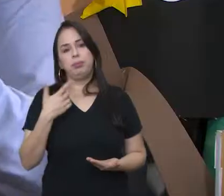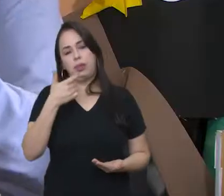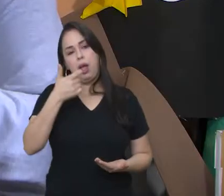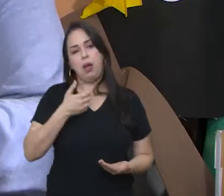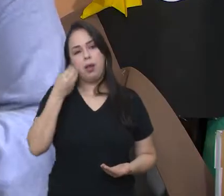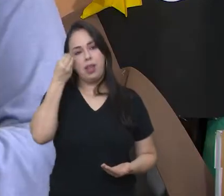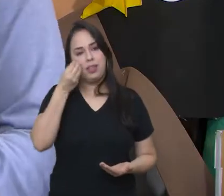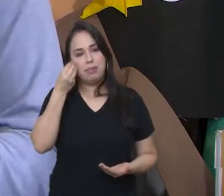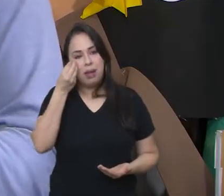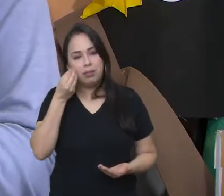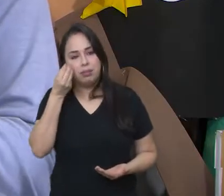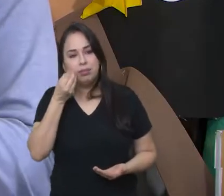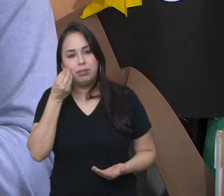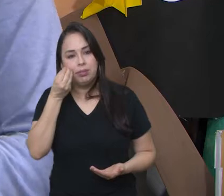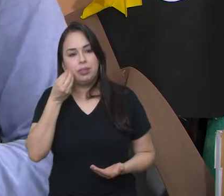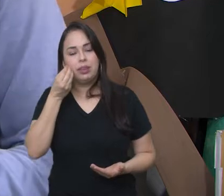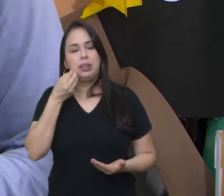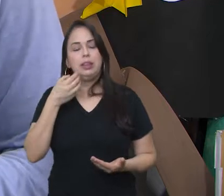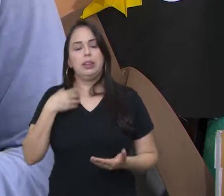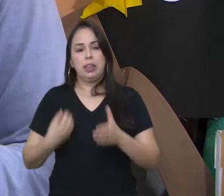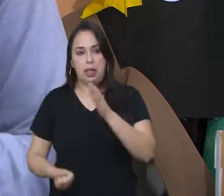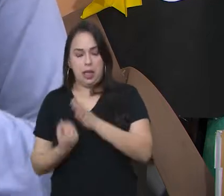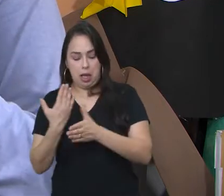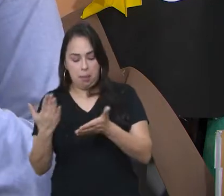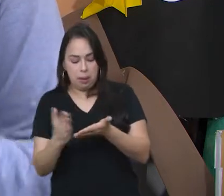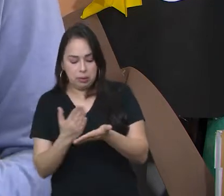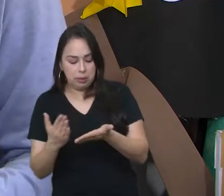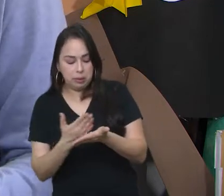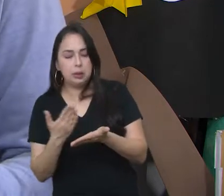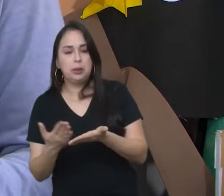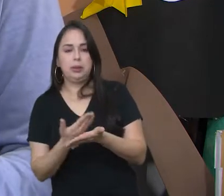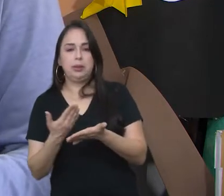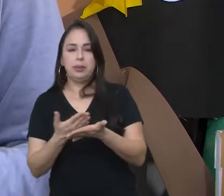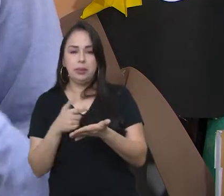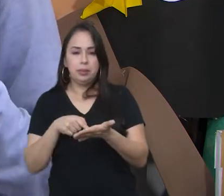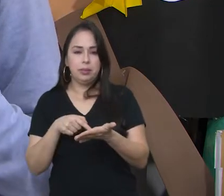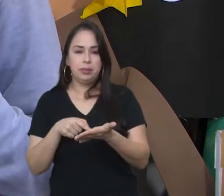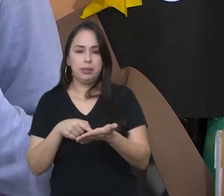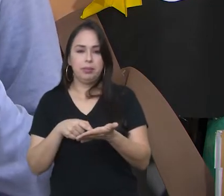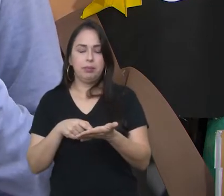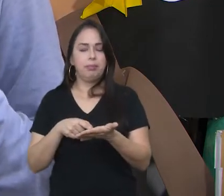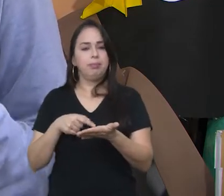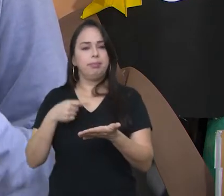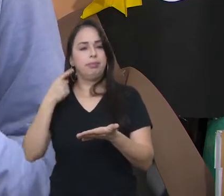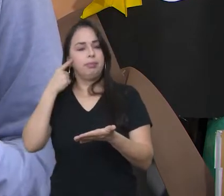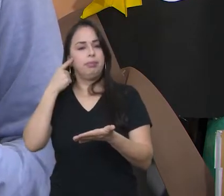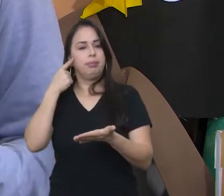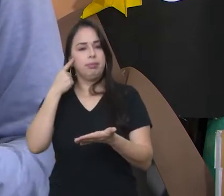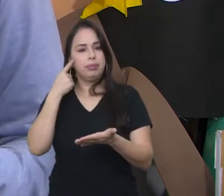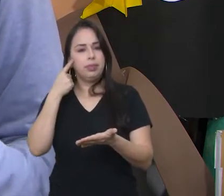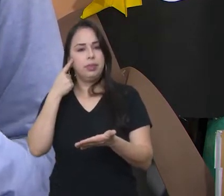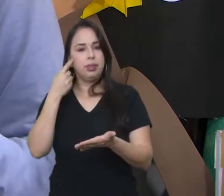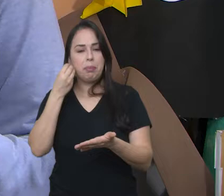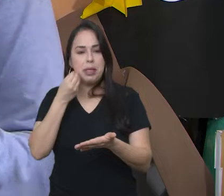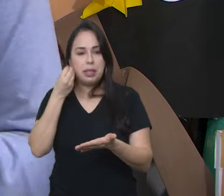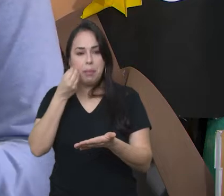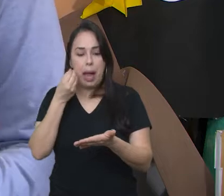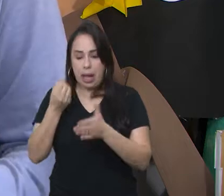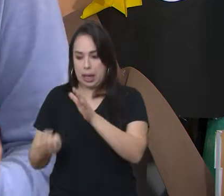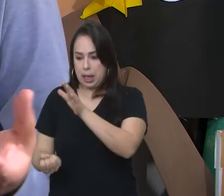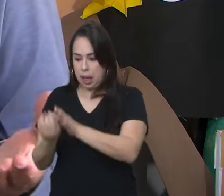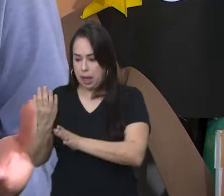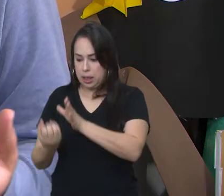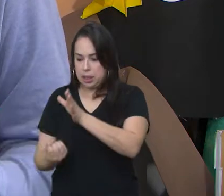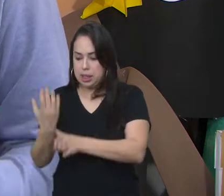que eu tive de criar a minha literatura, os meus livros, isso trouxe para mim uma experiência para também